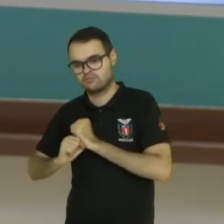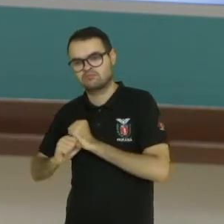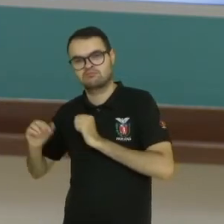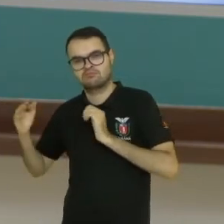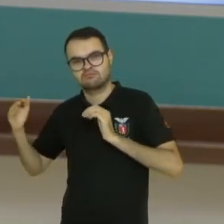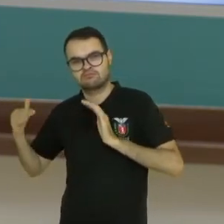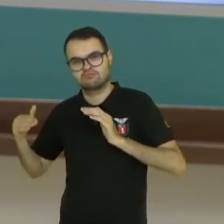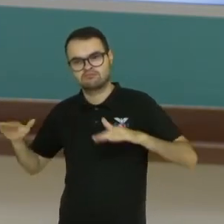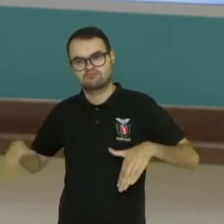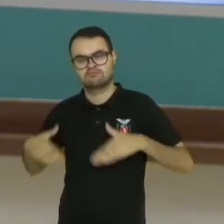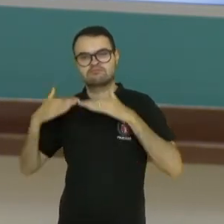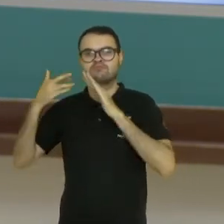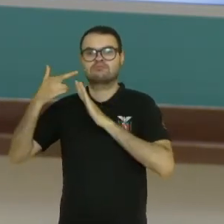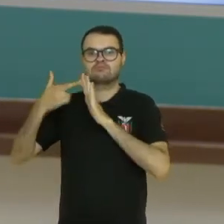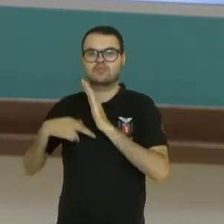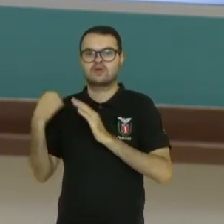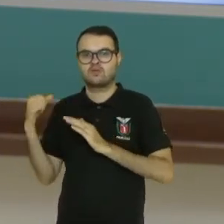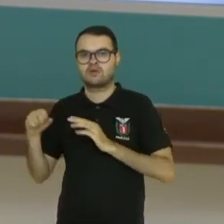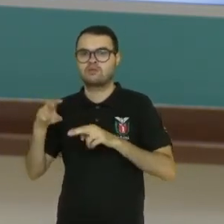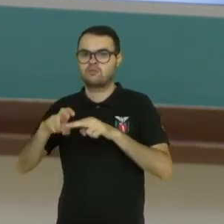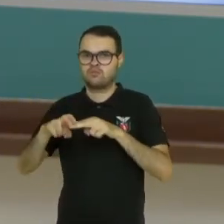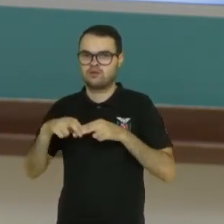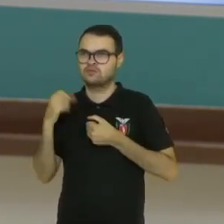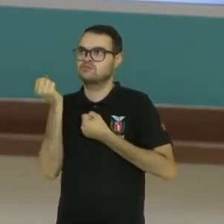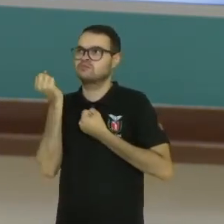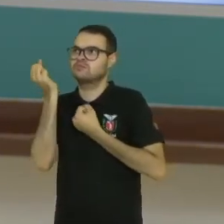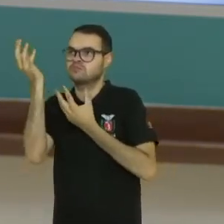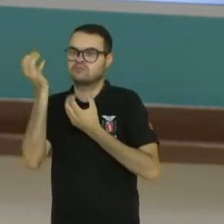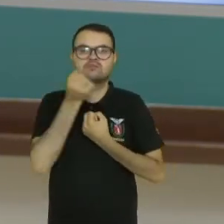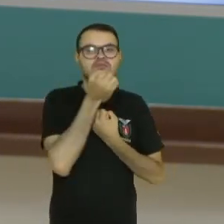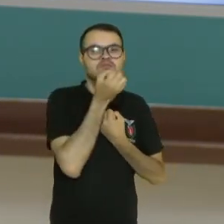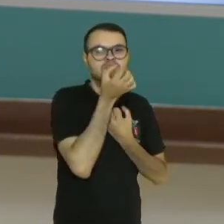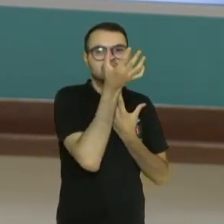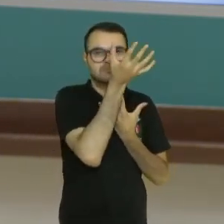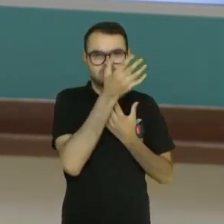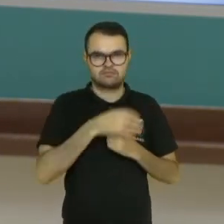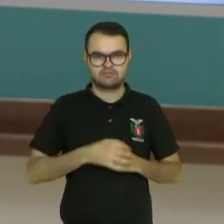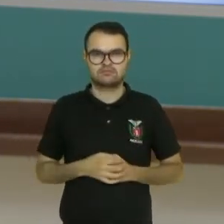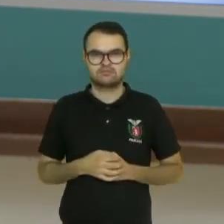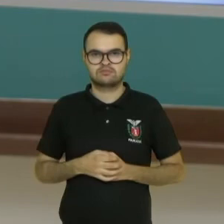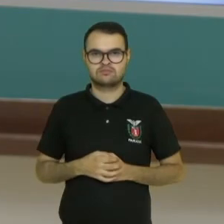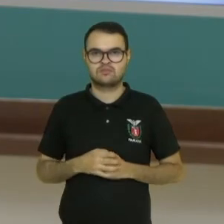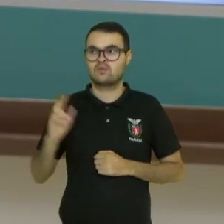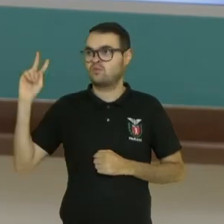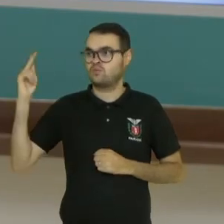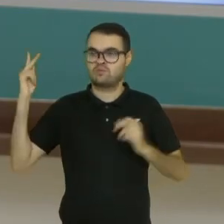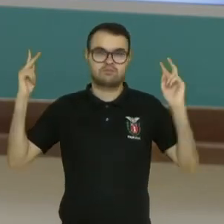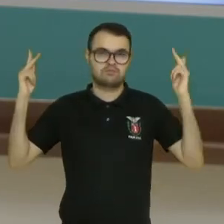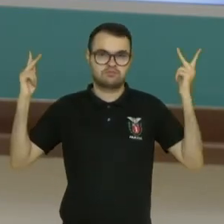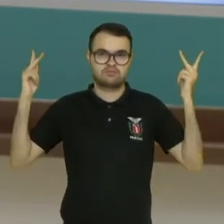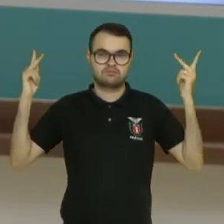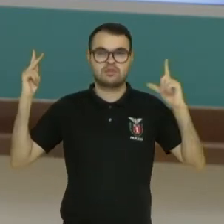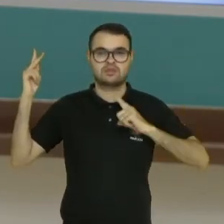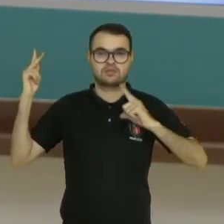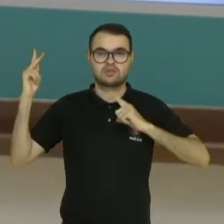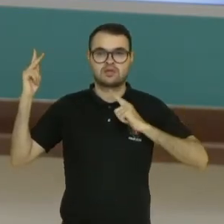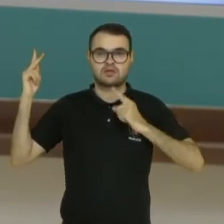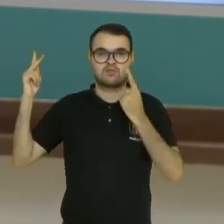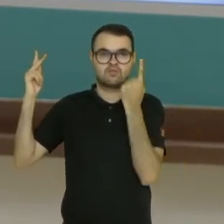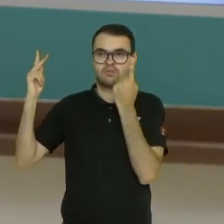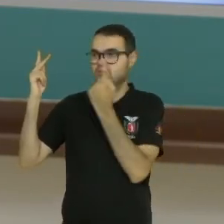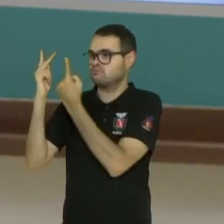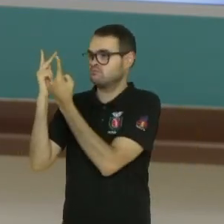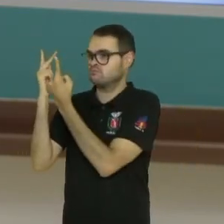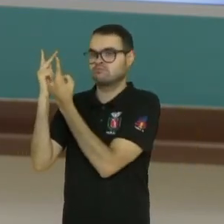seu octeto. Então, ele está compartilhando aqui esse parzinho com o hidrogênio. Hidrogênio, por sua vez, tem uma bolinha só aqui bem